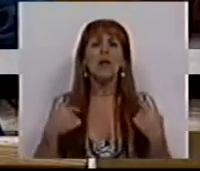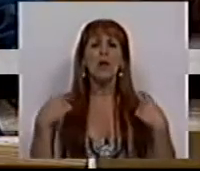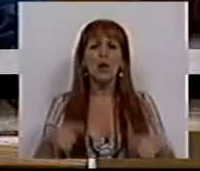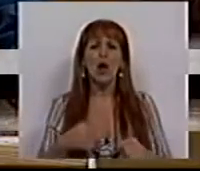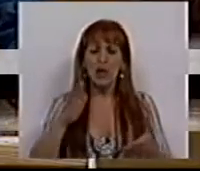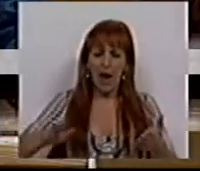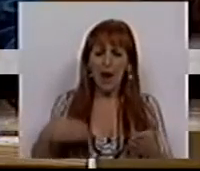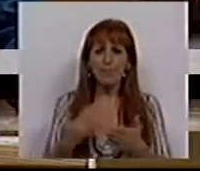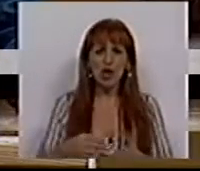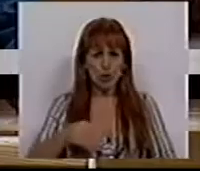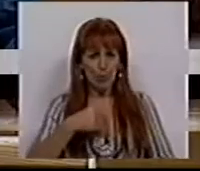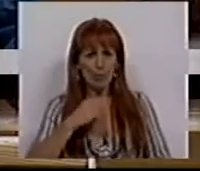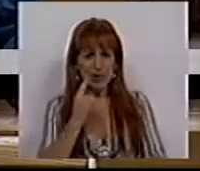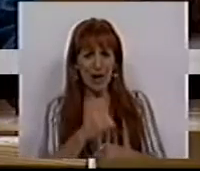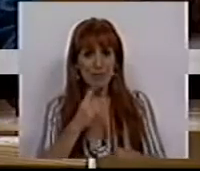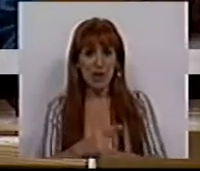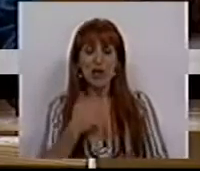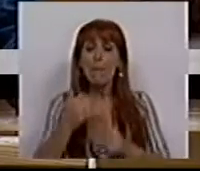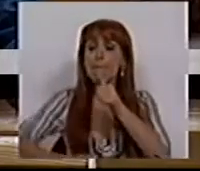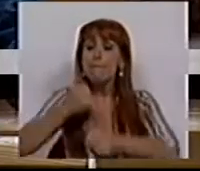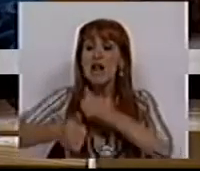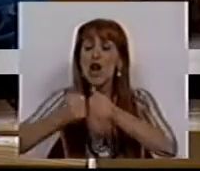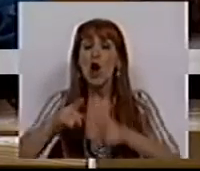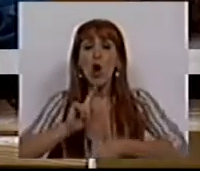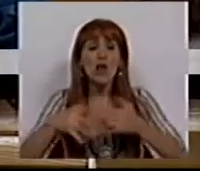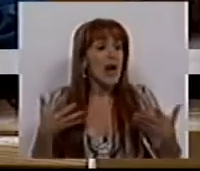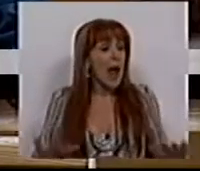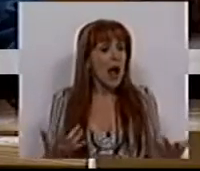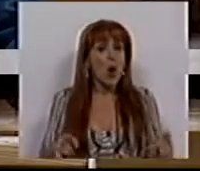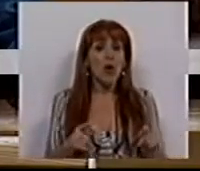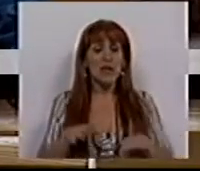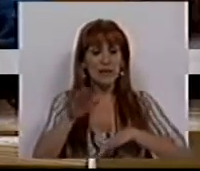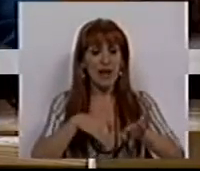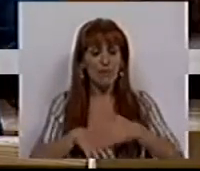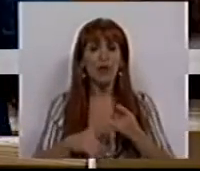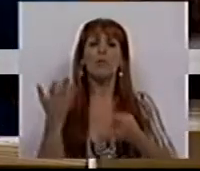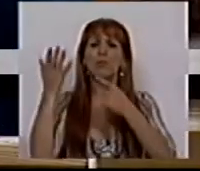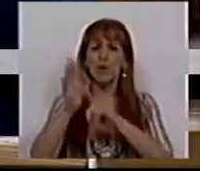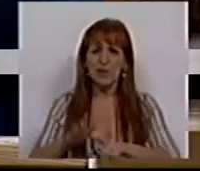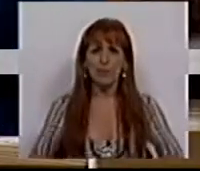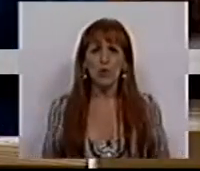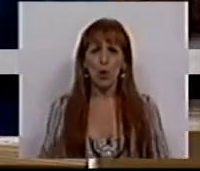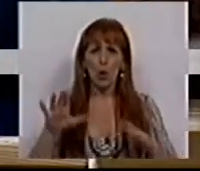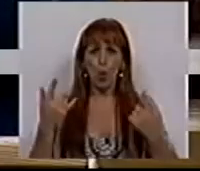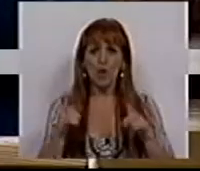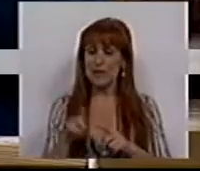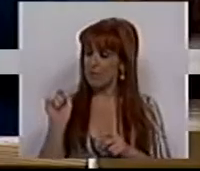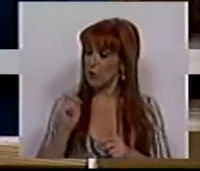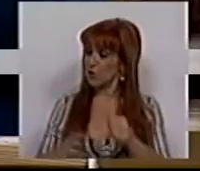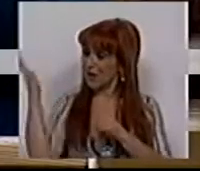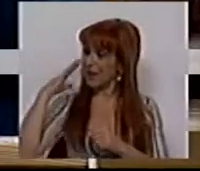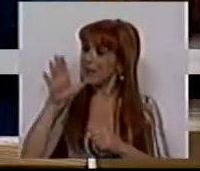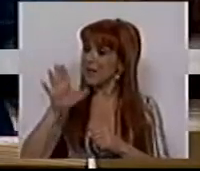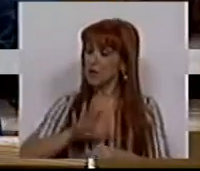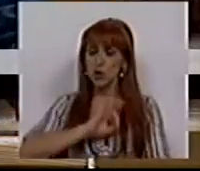deixamos de apresentar preocupações e melhorias ao que atualmente está a ser feito. Por exemplo, quando há minutos